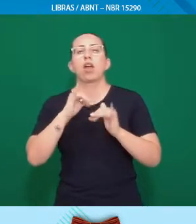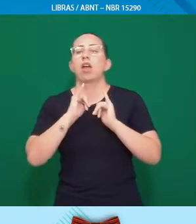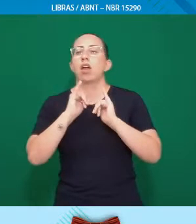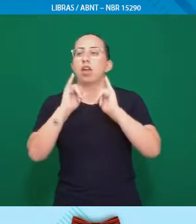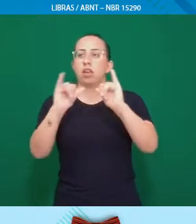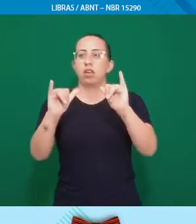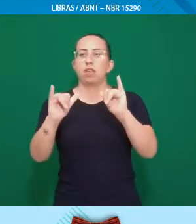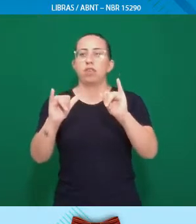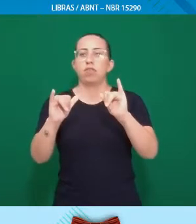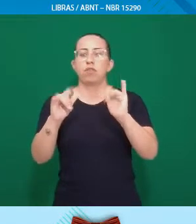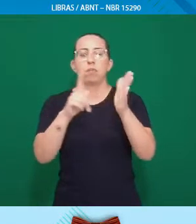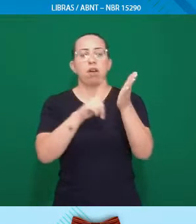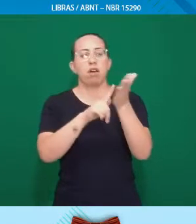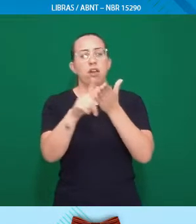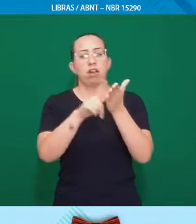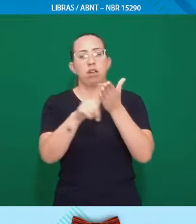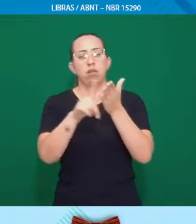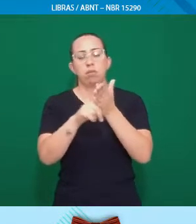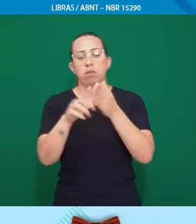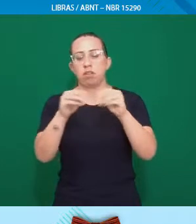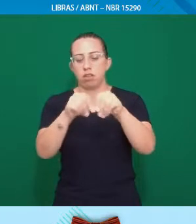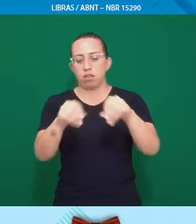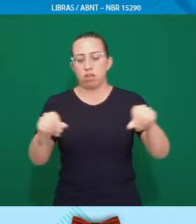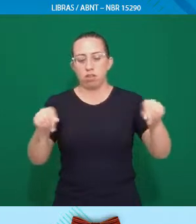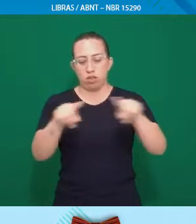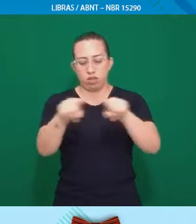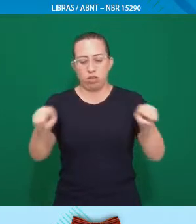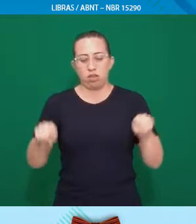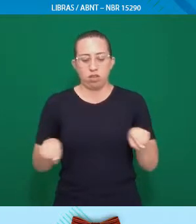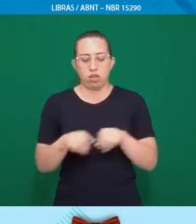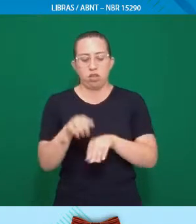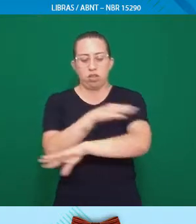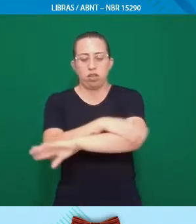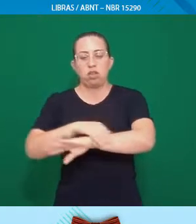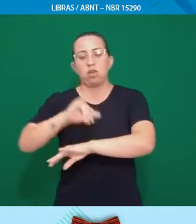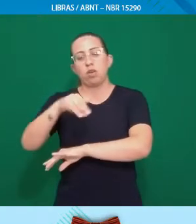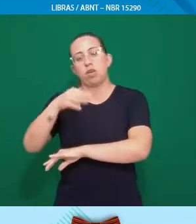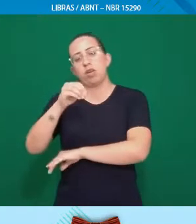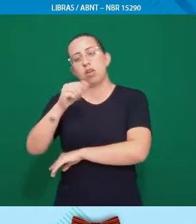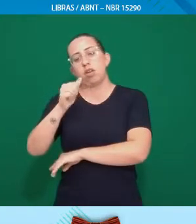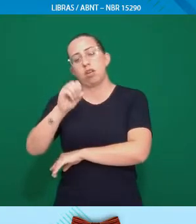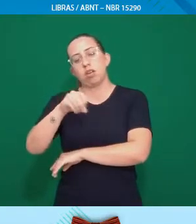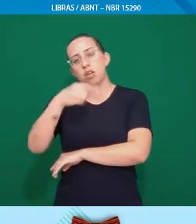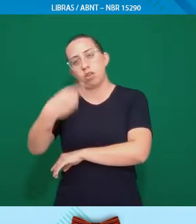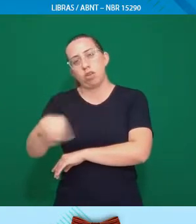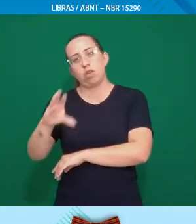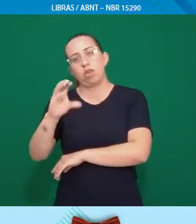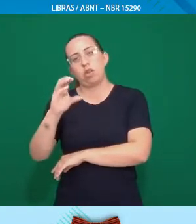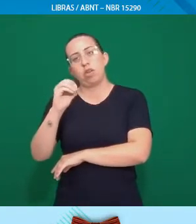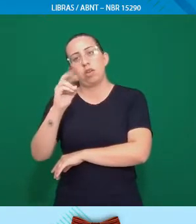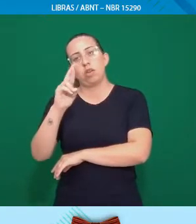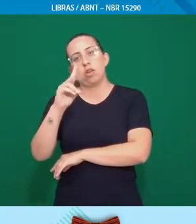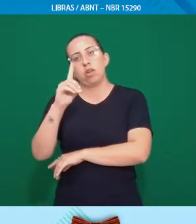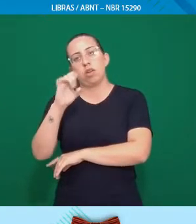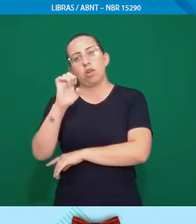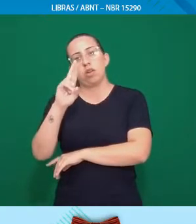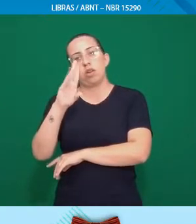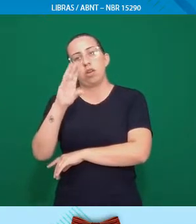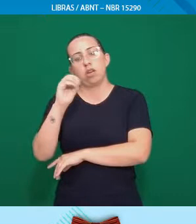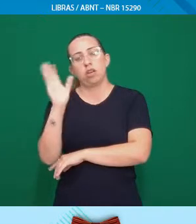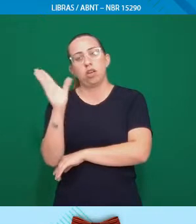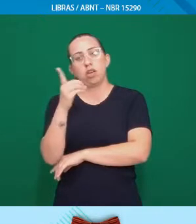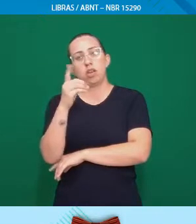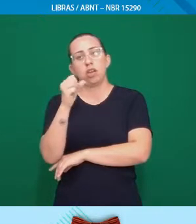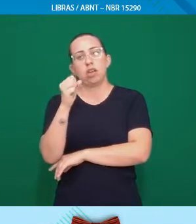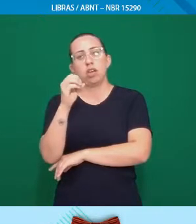o proprietário ou providencia a limpeza do lote baldio situado na Rua João Cordeiro dos Santos próximo ao mercado de tecidos Leon